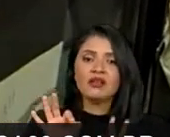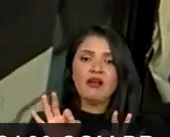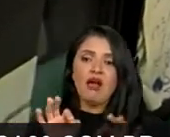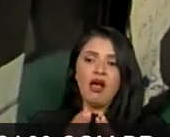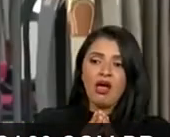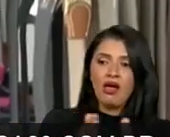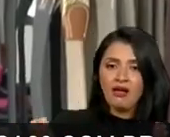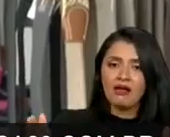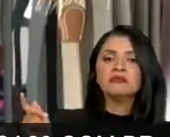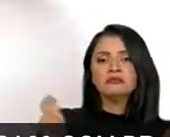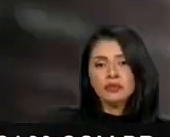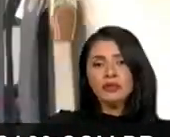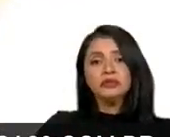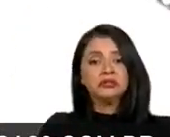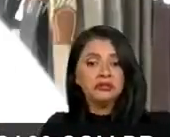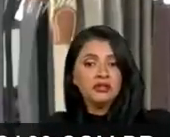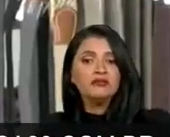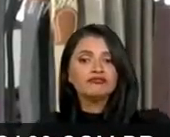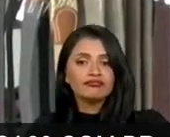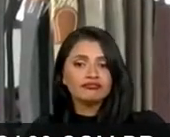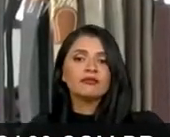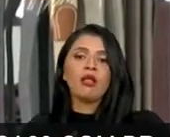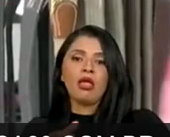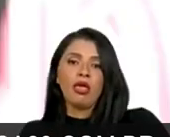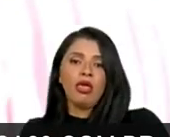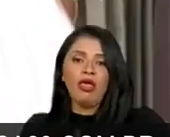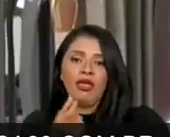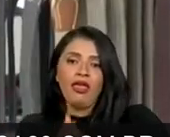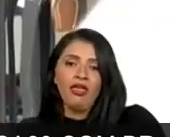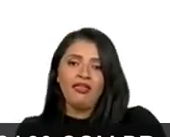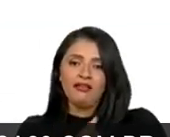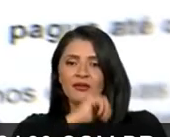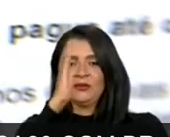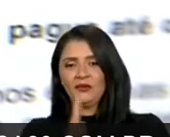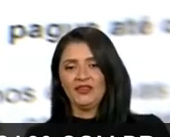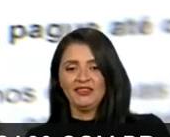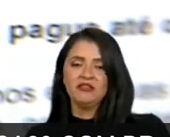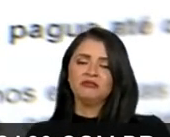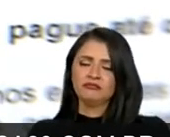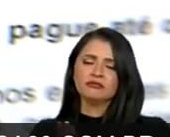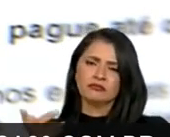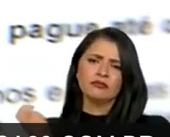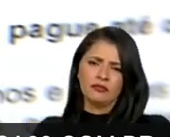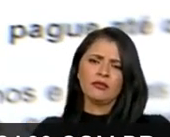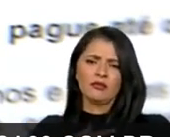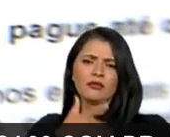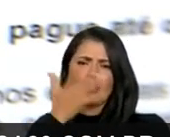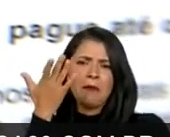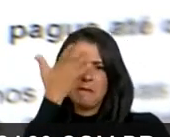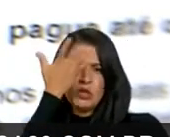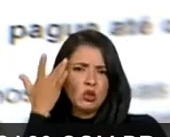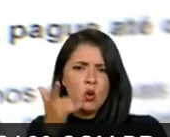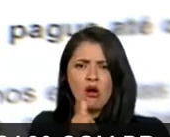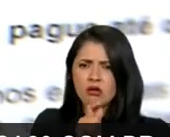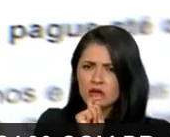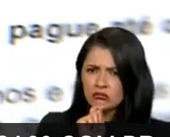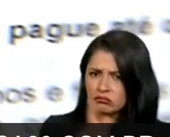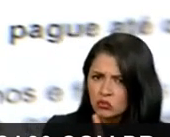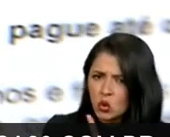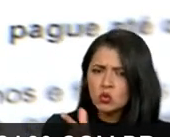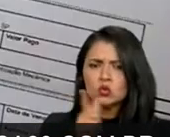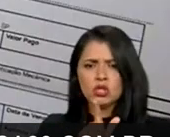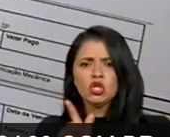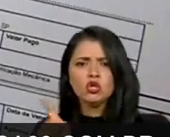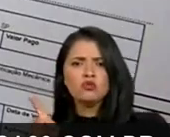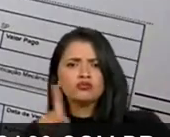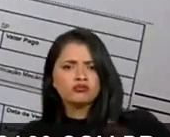maior longo prazo e movimentar ainda mais a economia brasileira. Provavelmente quem não conseguiu renegociar ainda é porque tem